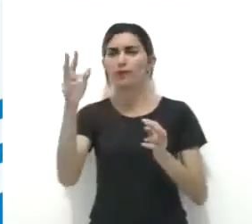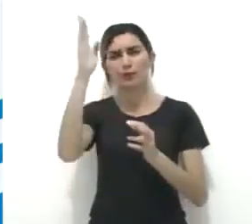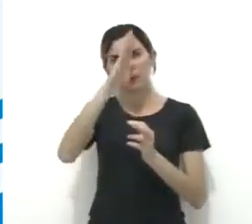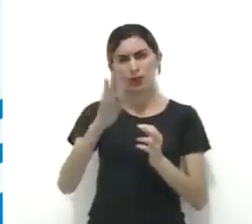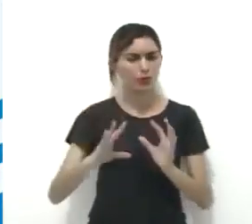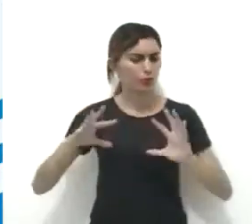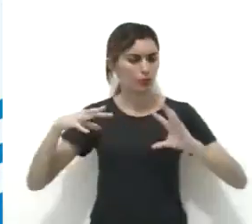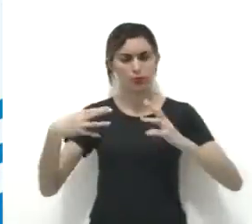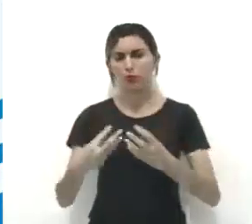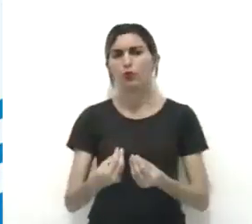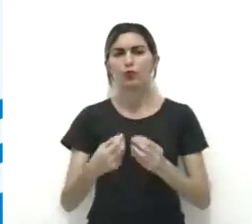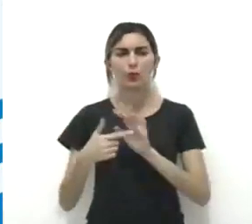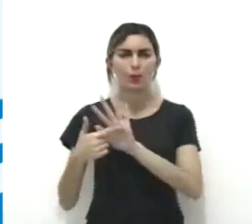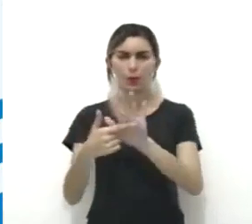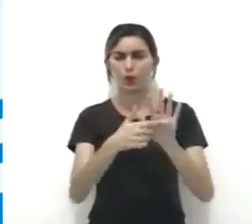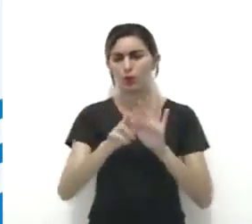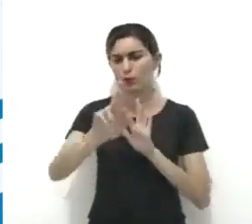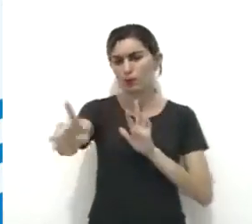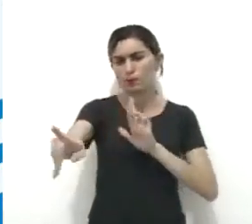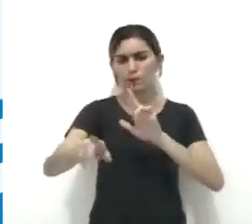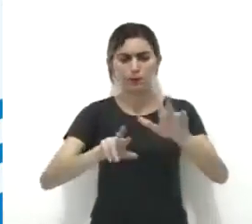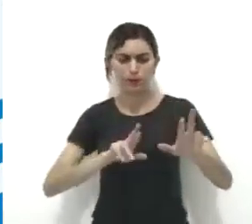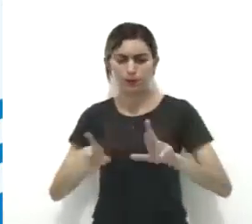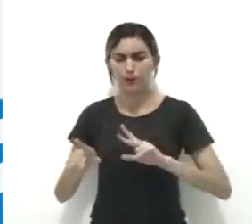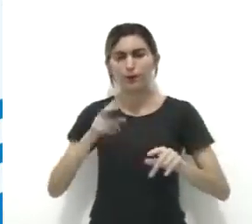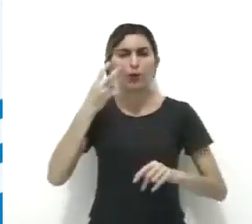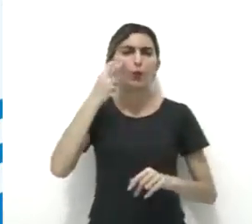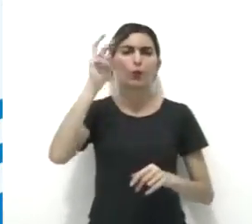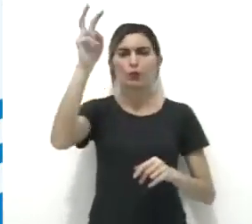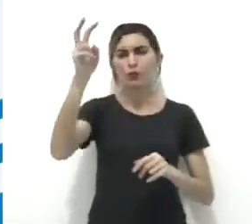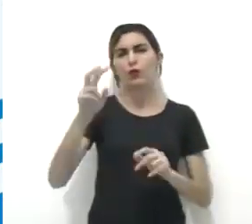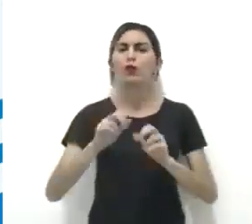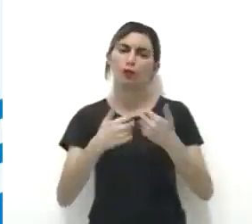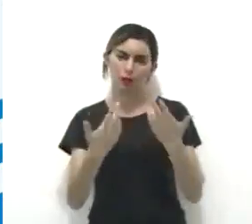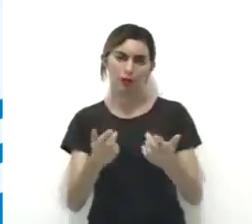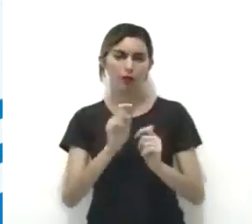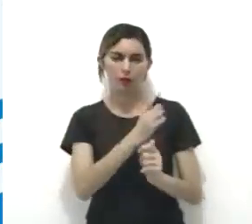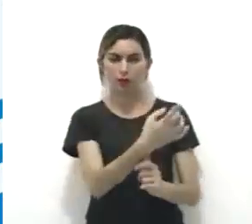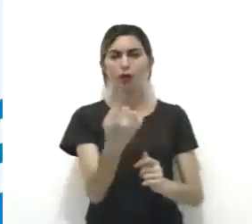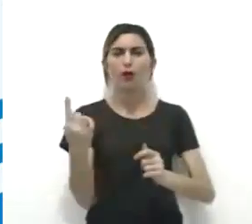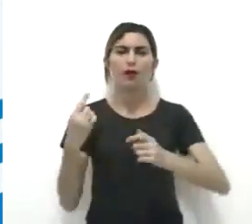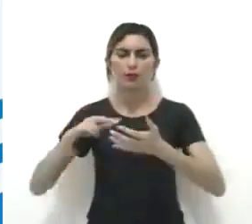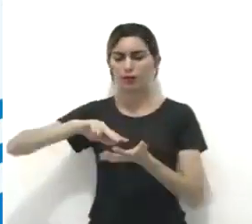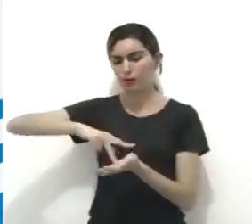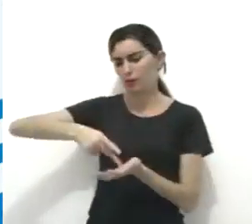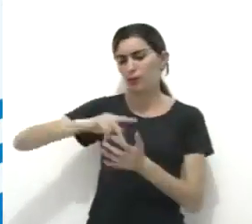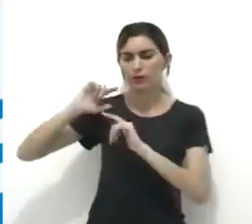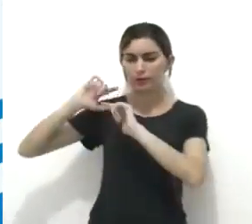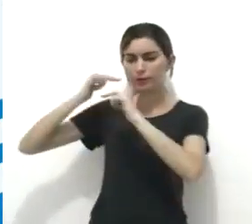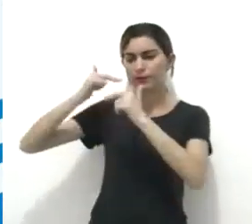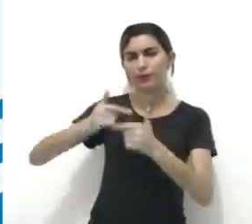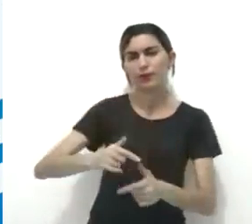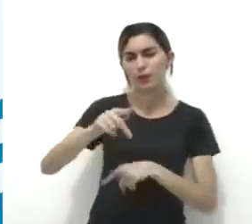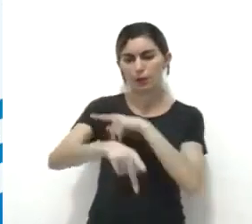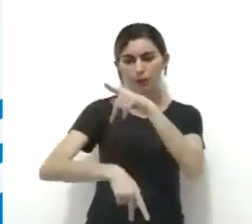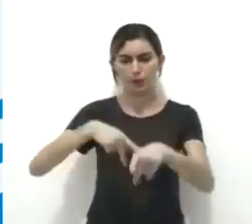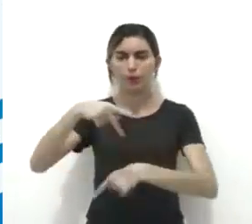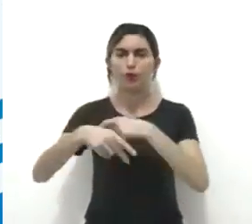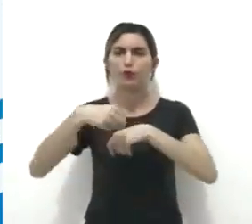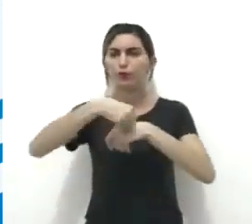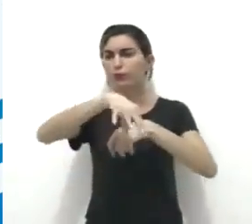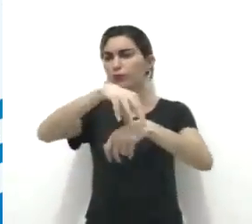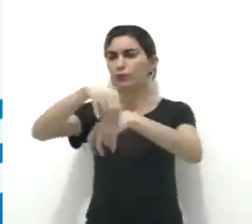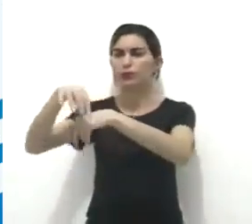todo. Isso reafirma e demonstra a diversidade cultural brasileira. É fato que cada dança carrega consigo o legado de um povo